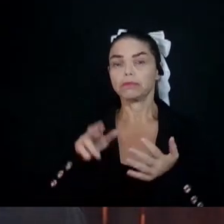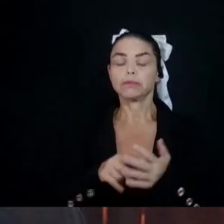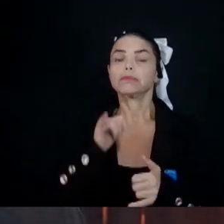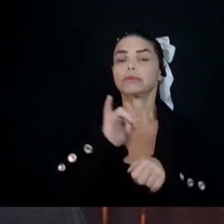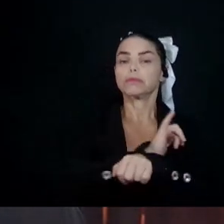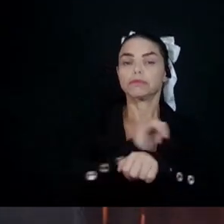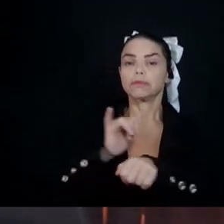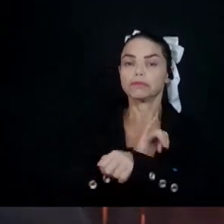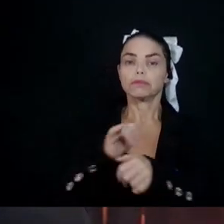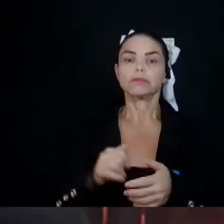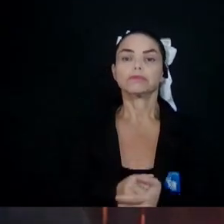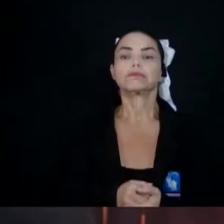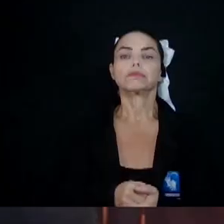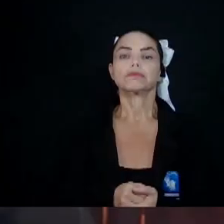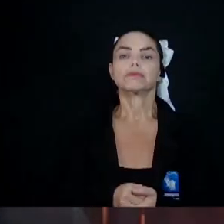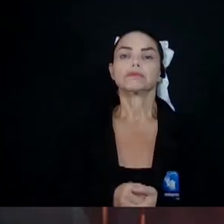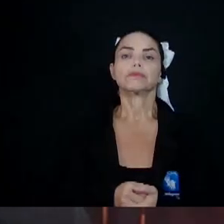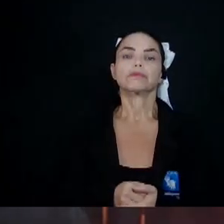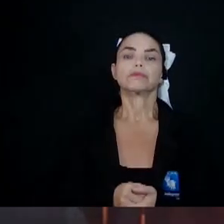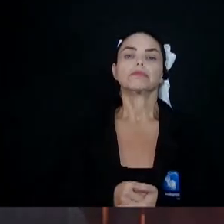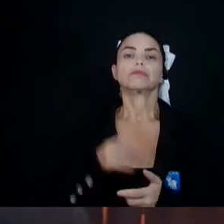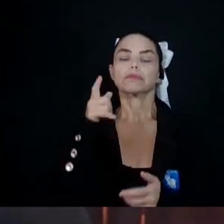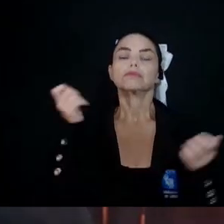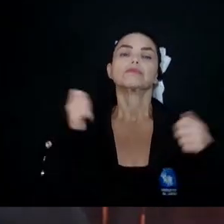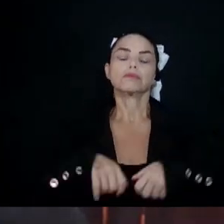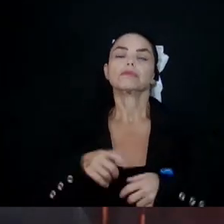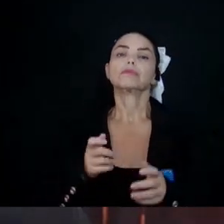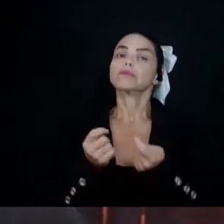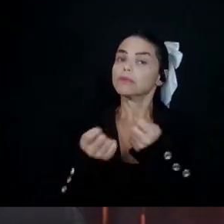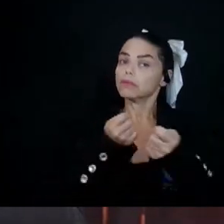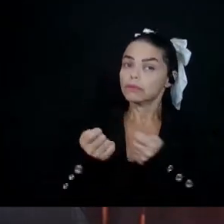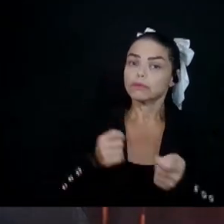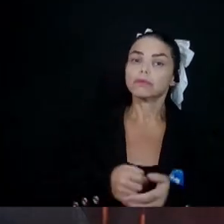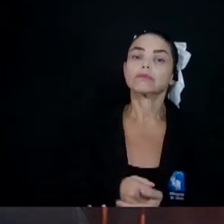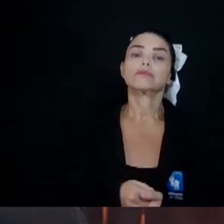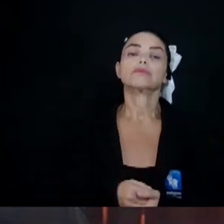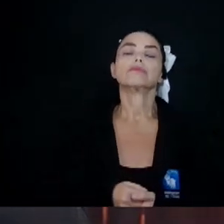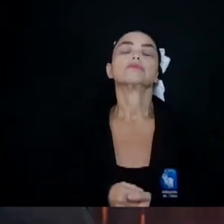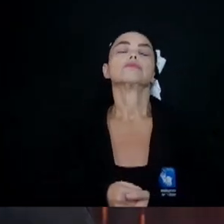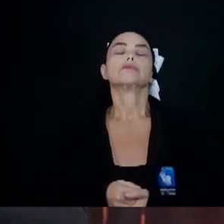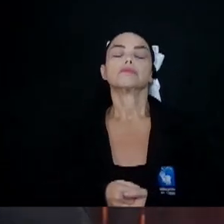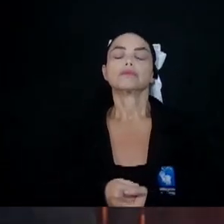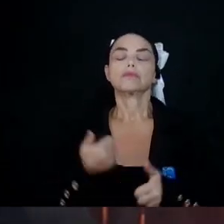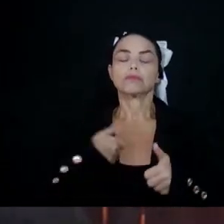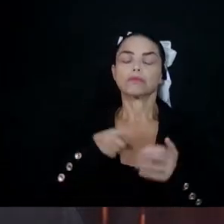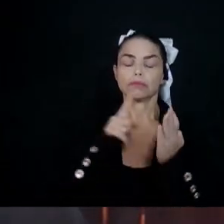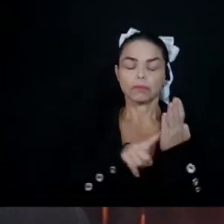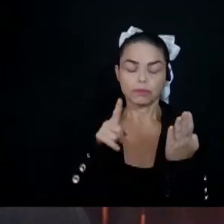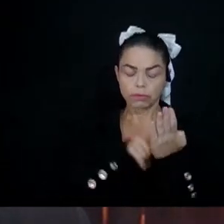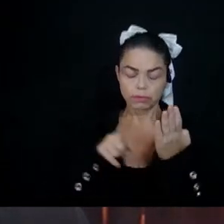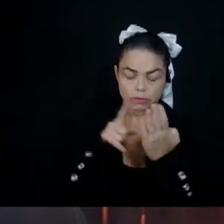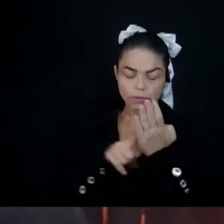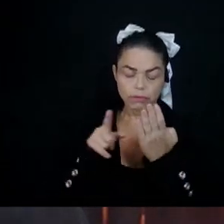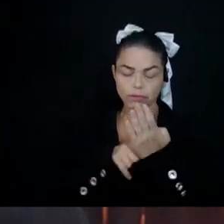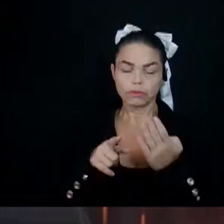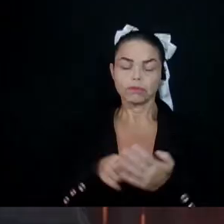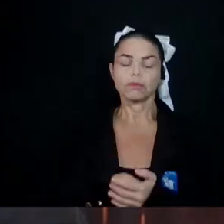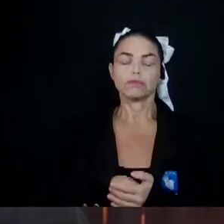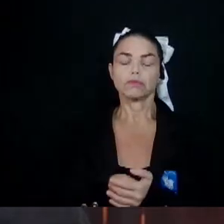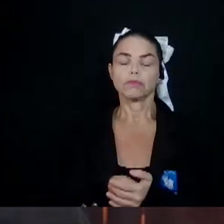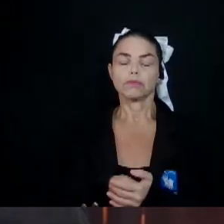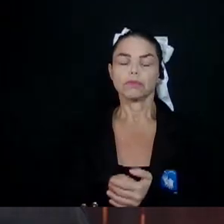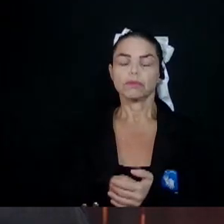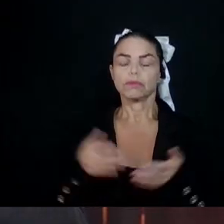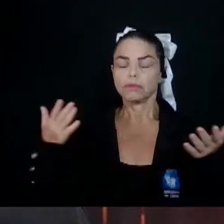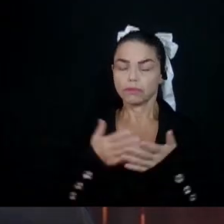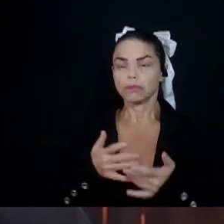né, que você pode controlar o tempo que as crianças ficam nos aparelhos. Uhum. Hoje é muito mais fácil